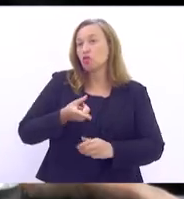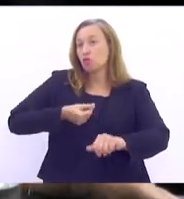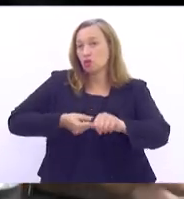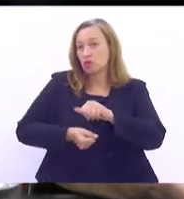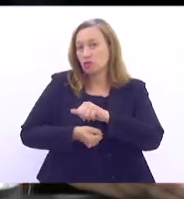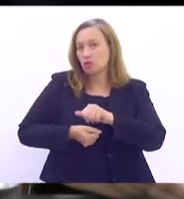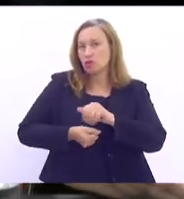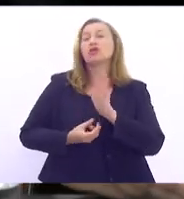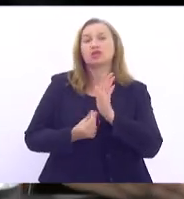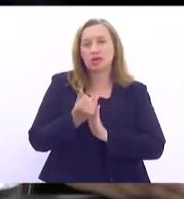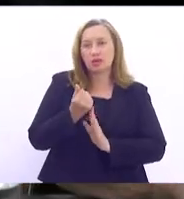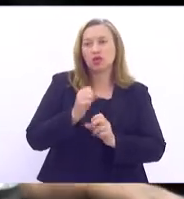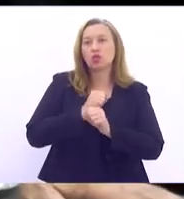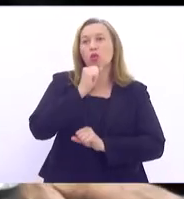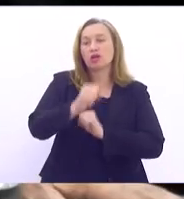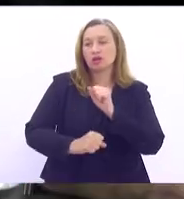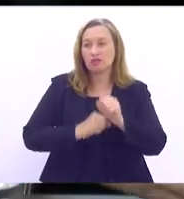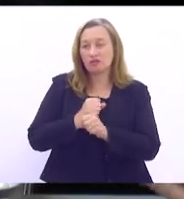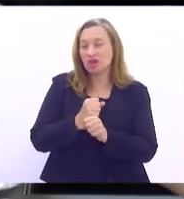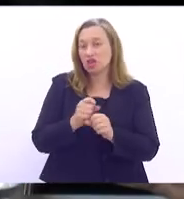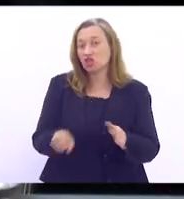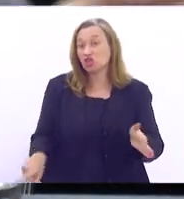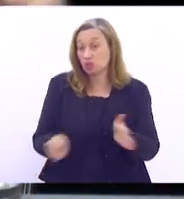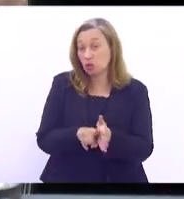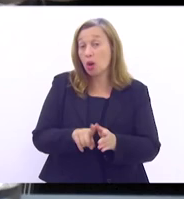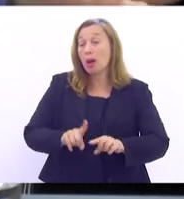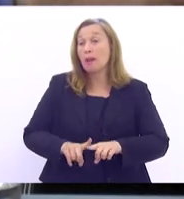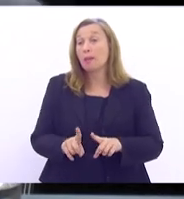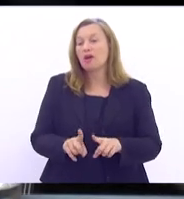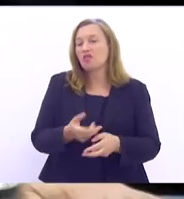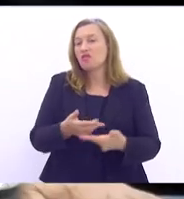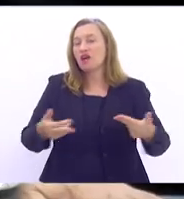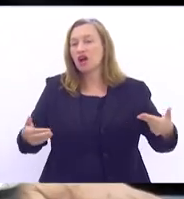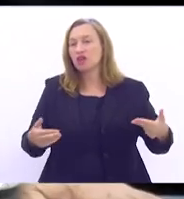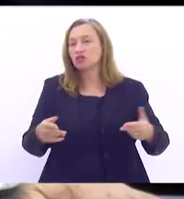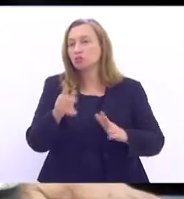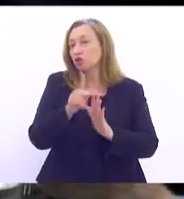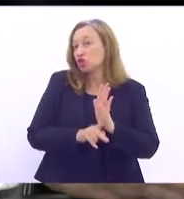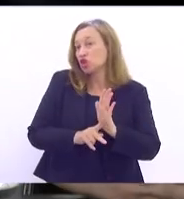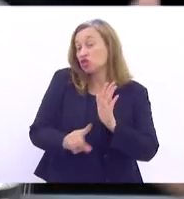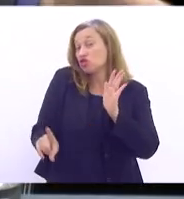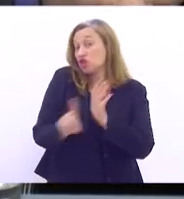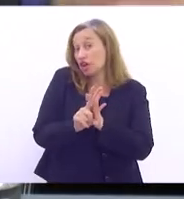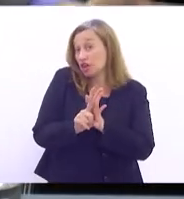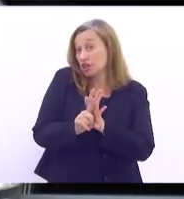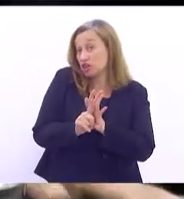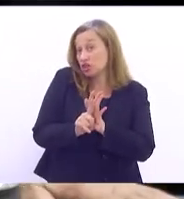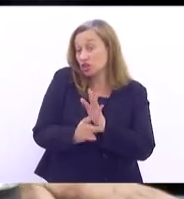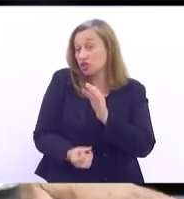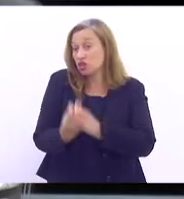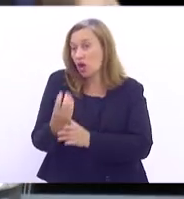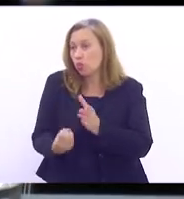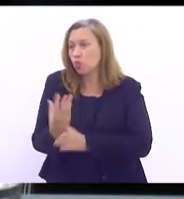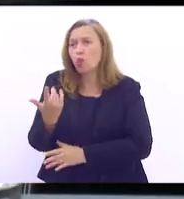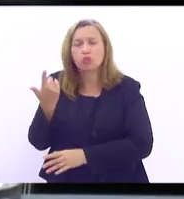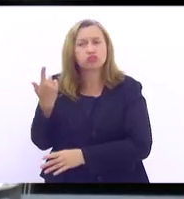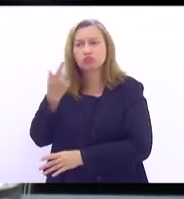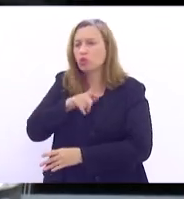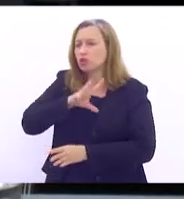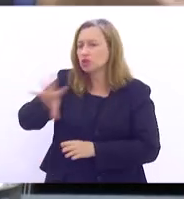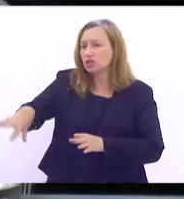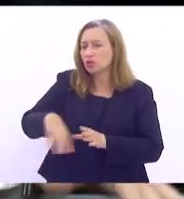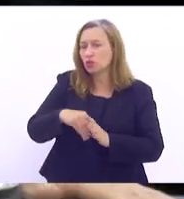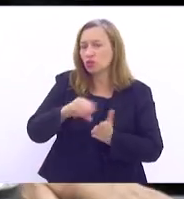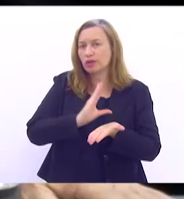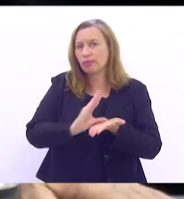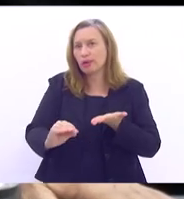vem, diminua. E para isso tem uma série de projetos de leis, né, que eu não consigo nem botar em pauta para